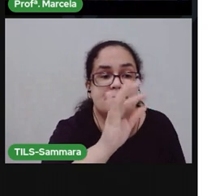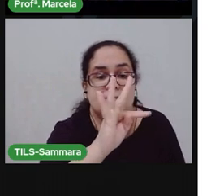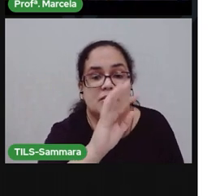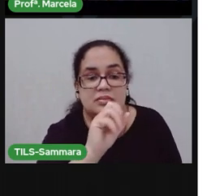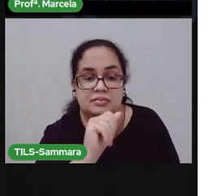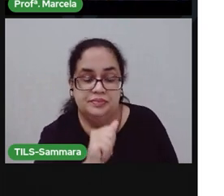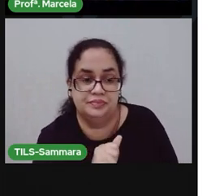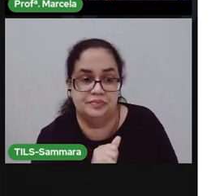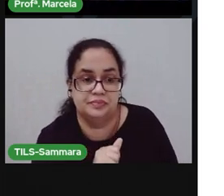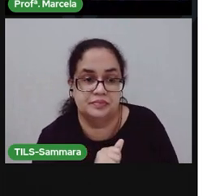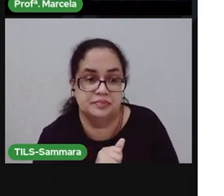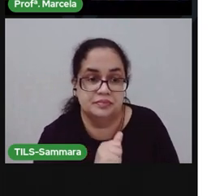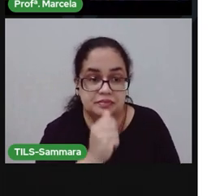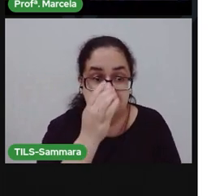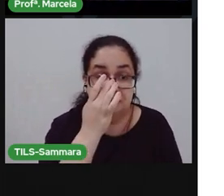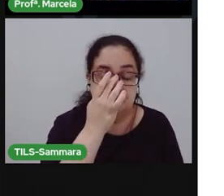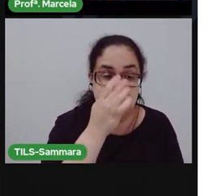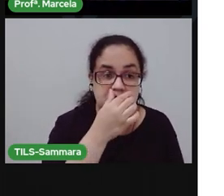Cabrita.